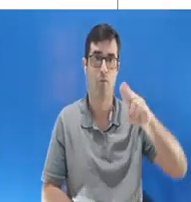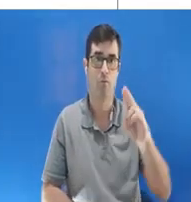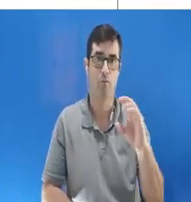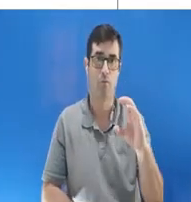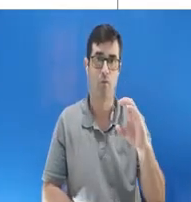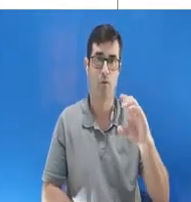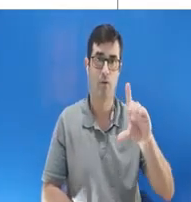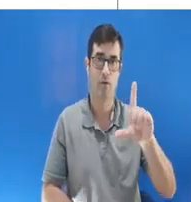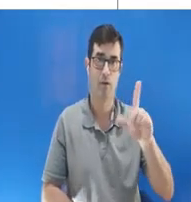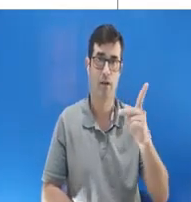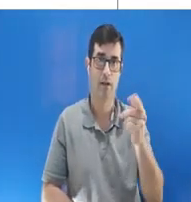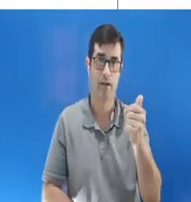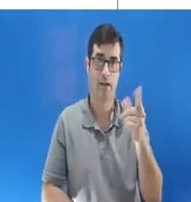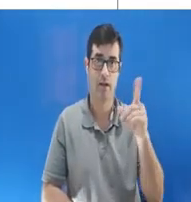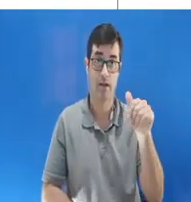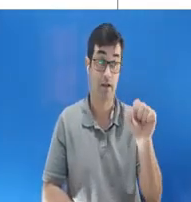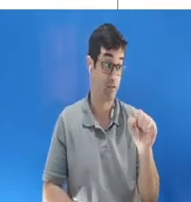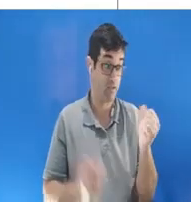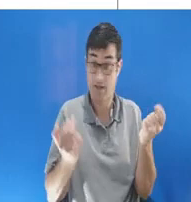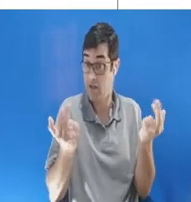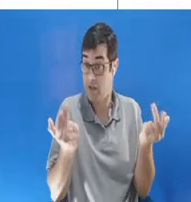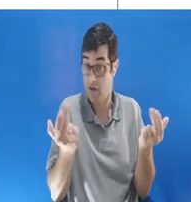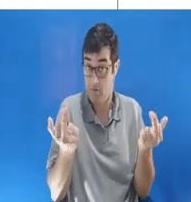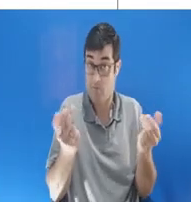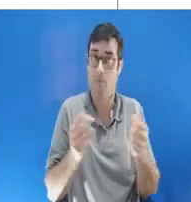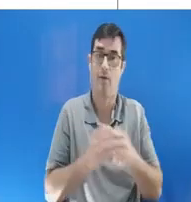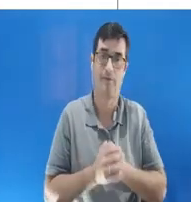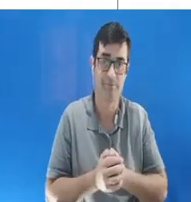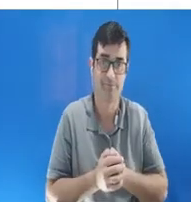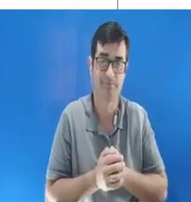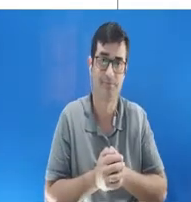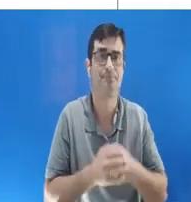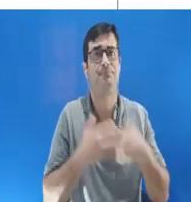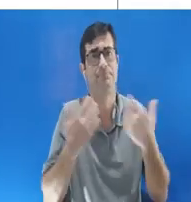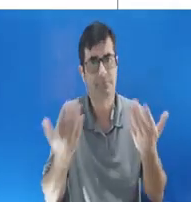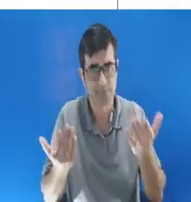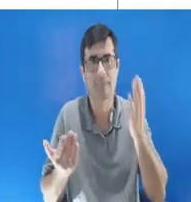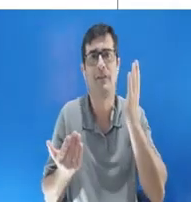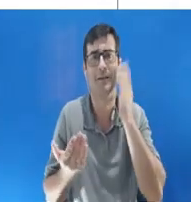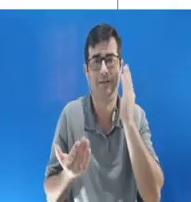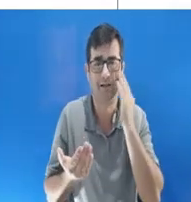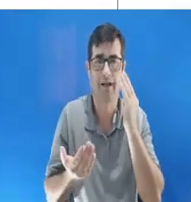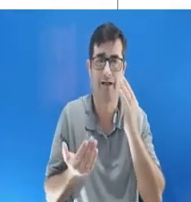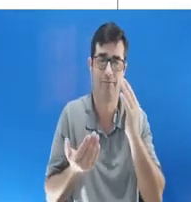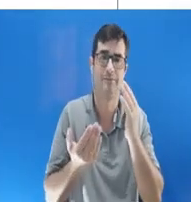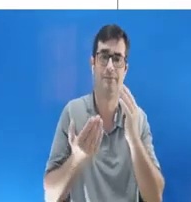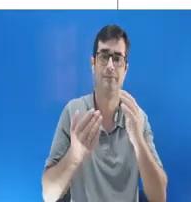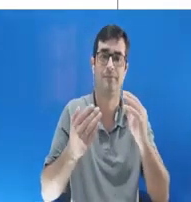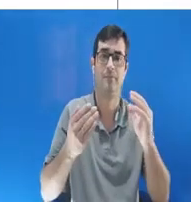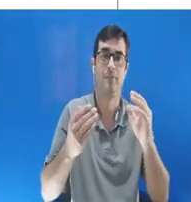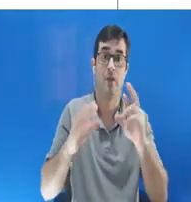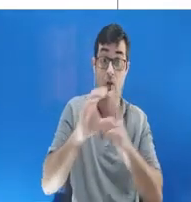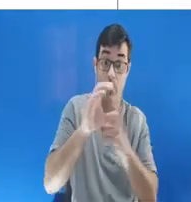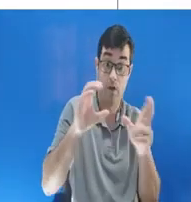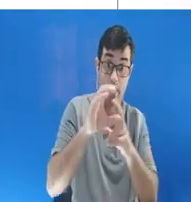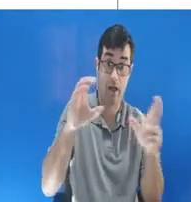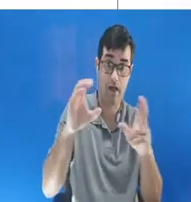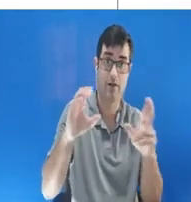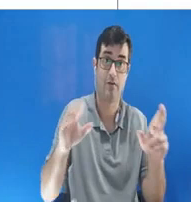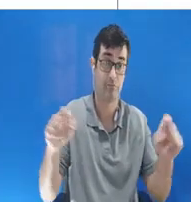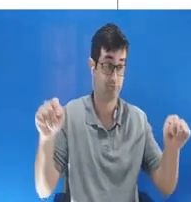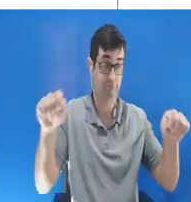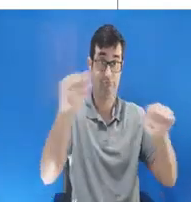iguais. Bom, como eu estou trabalhando com uma ligação covalente, a gente sabe, que vocês ainda não viram, mas a gente vai